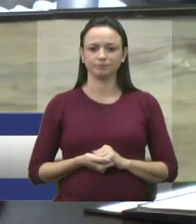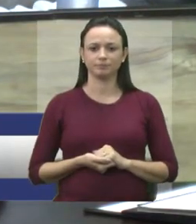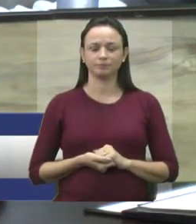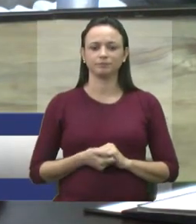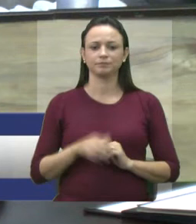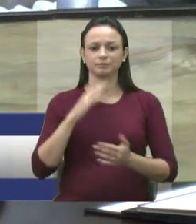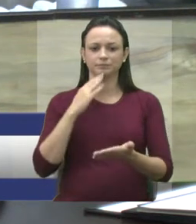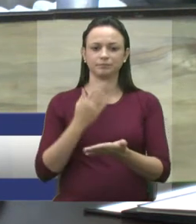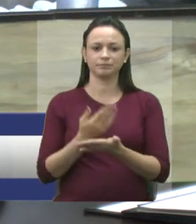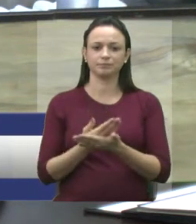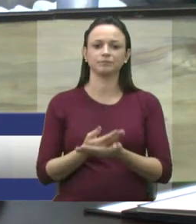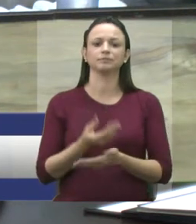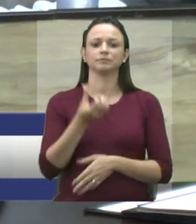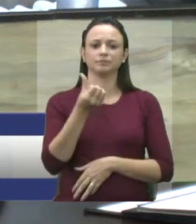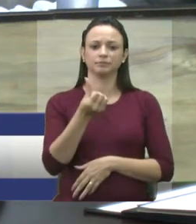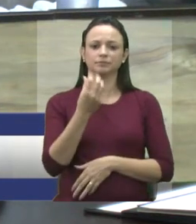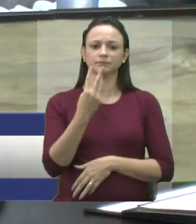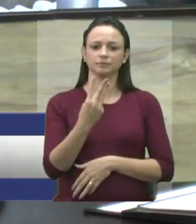Requerimento número